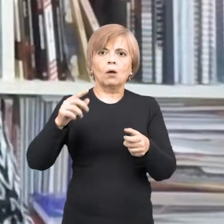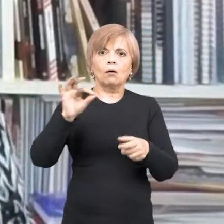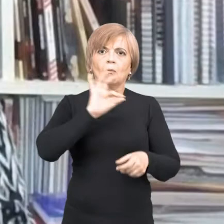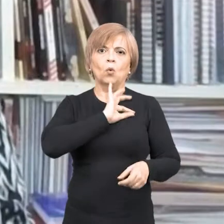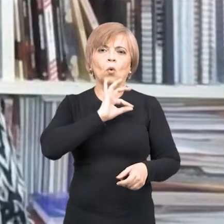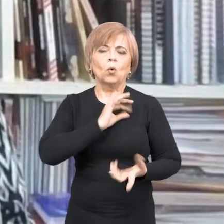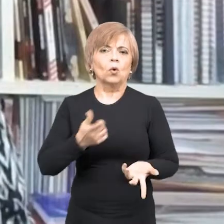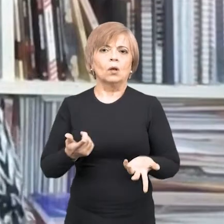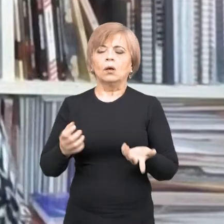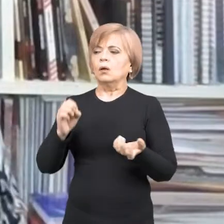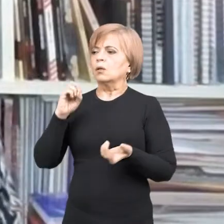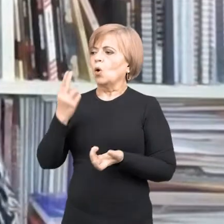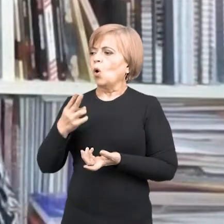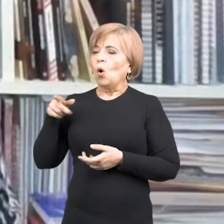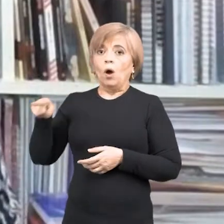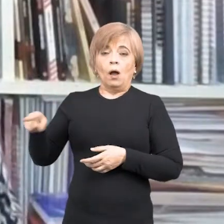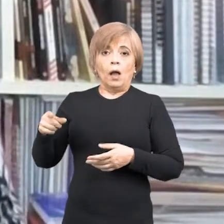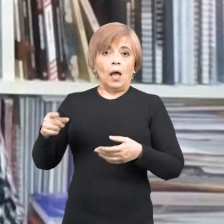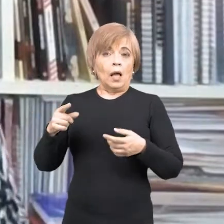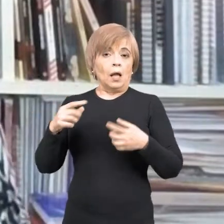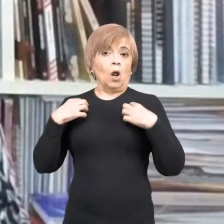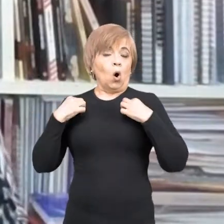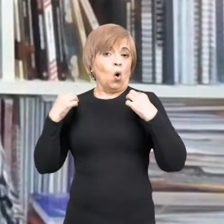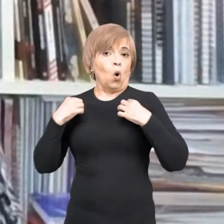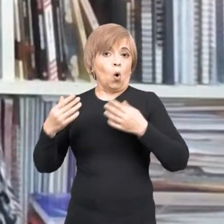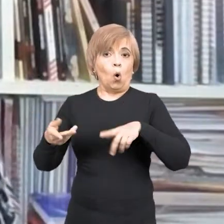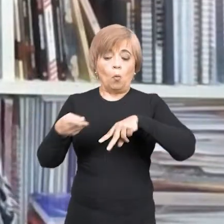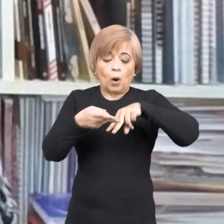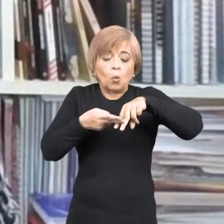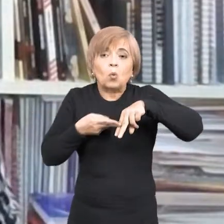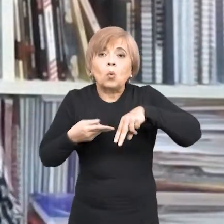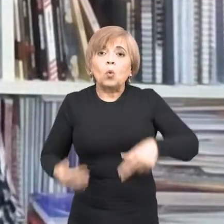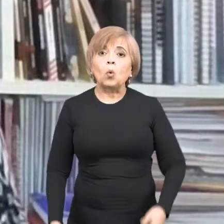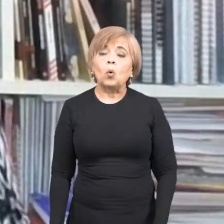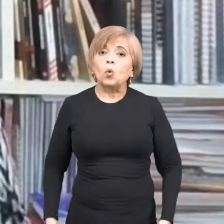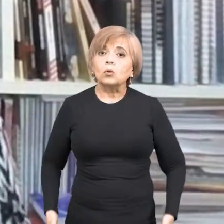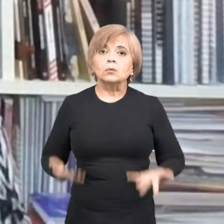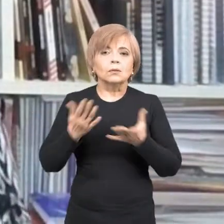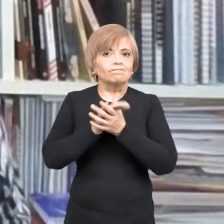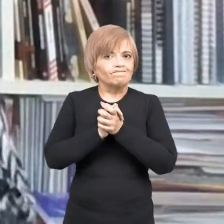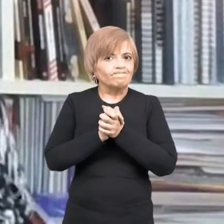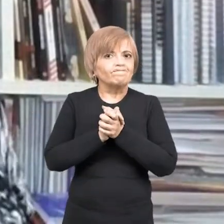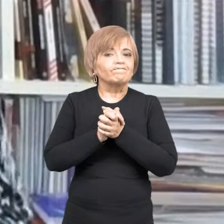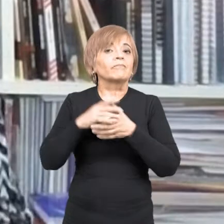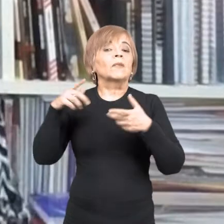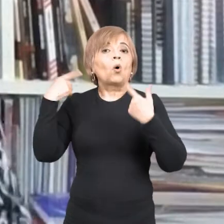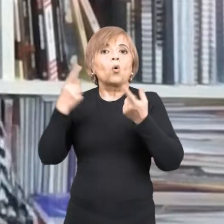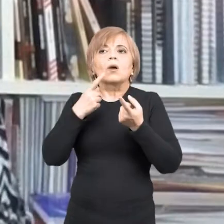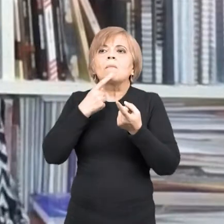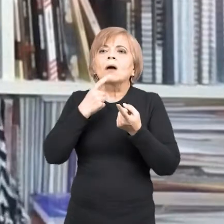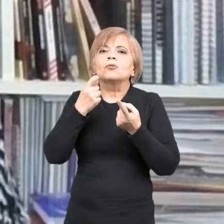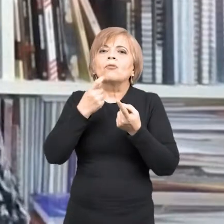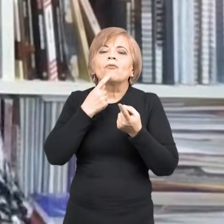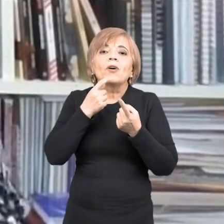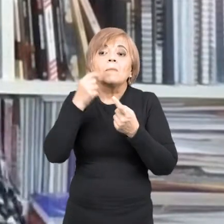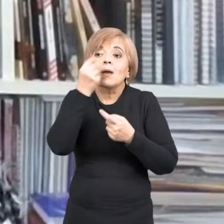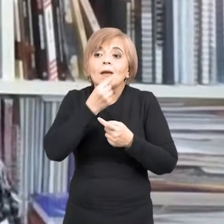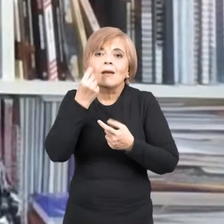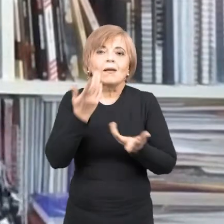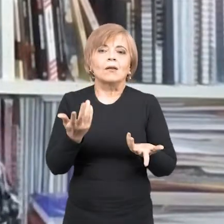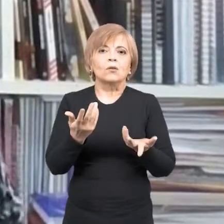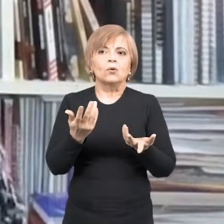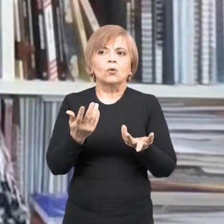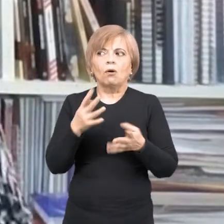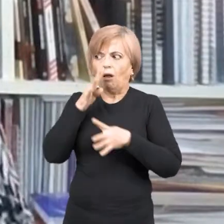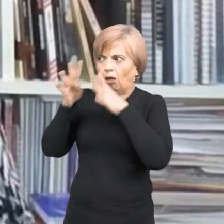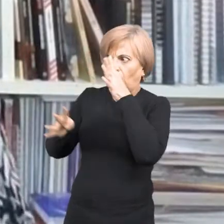procurar a polícia, seja porque ela estava com uma roupa curta, seja porque ela usou um batom vermelho, seja lá o que for, não